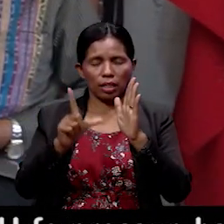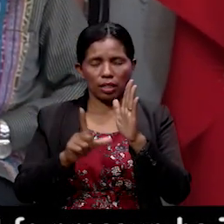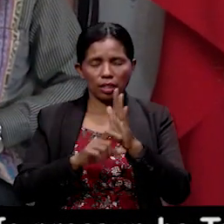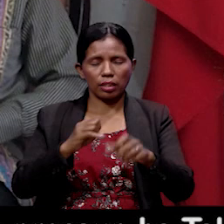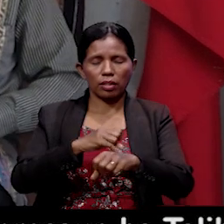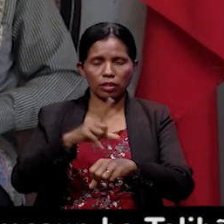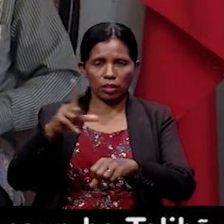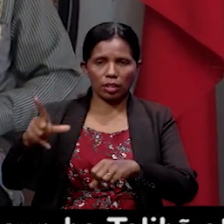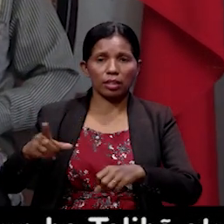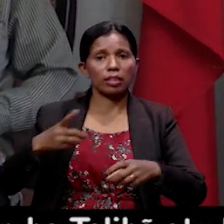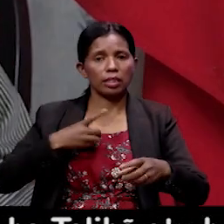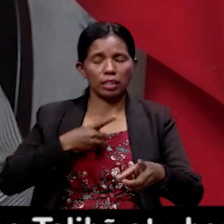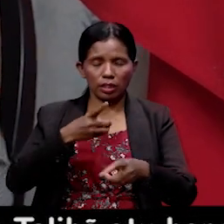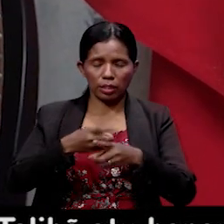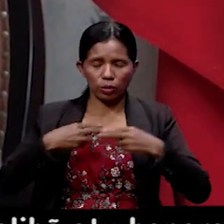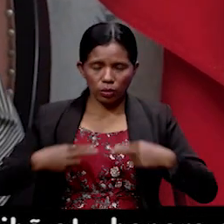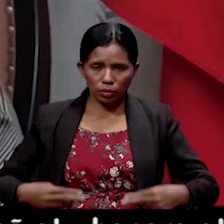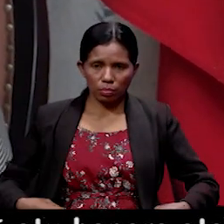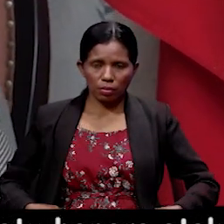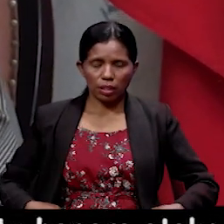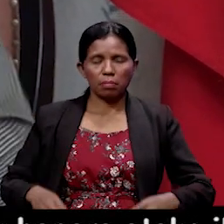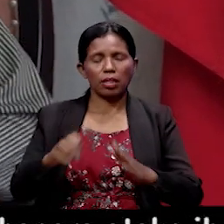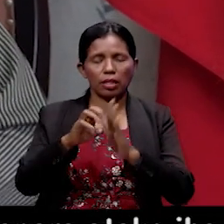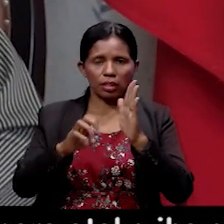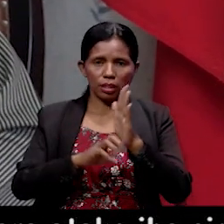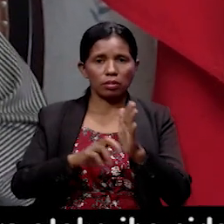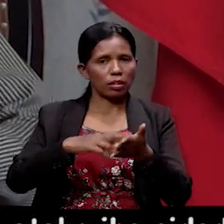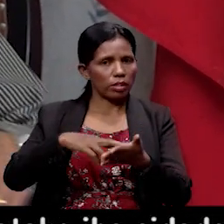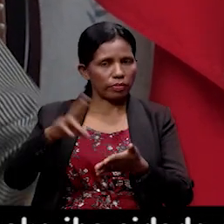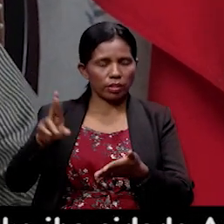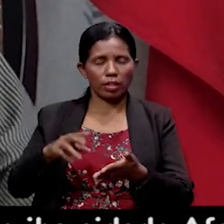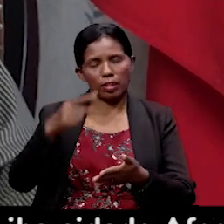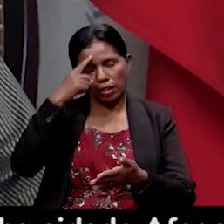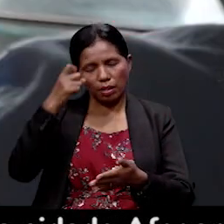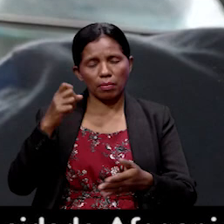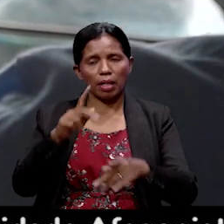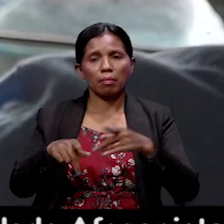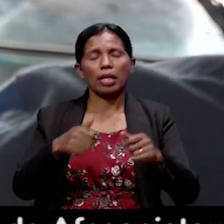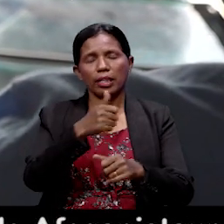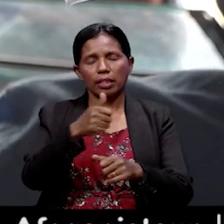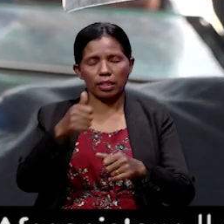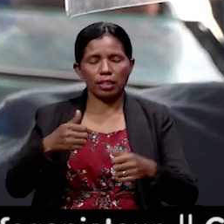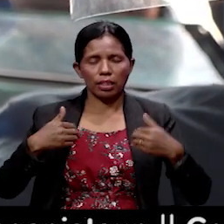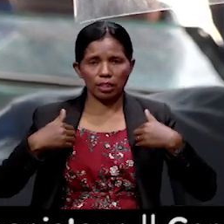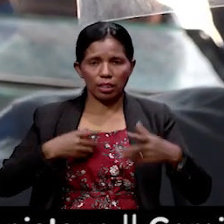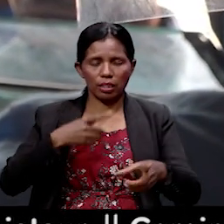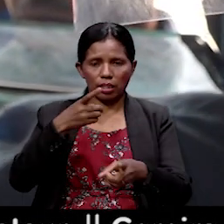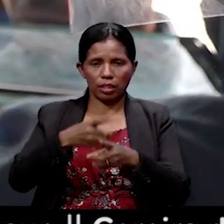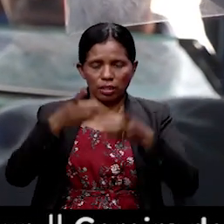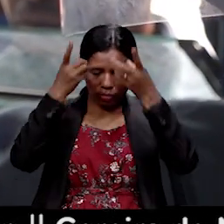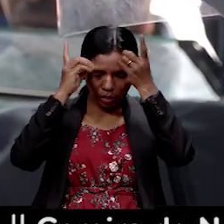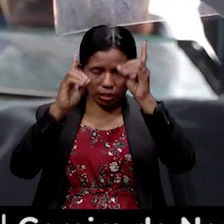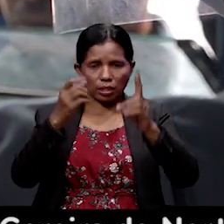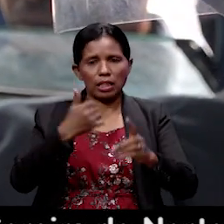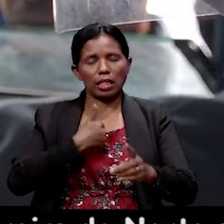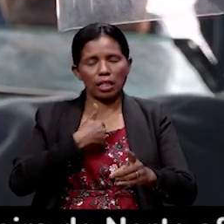Direitos Humanos nebe Estado Rasik ratifika. Tamba cidadão idekidak iha direito atu disidi nian hodi tuir vacina no